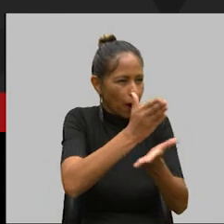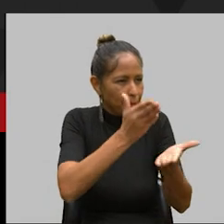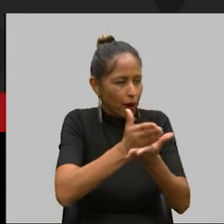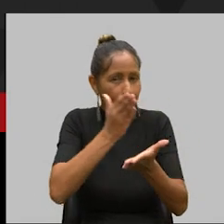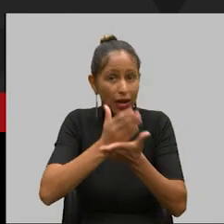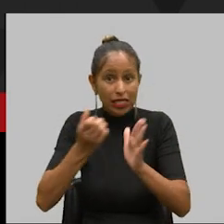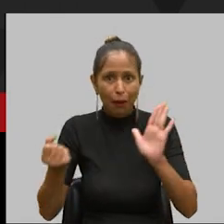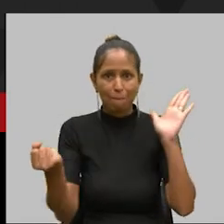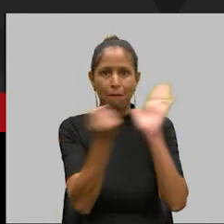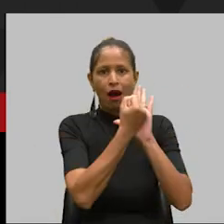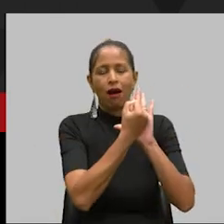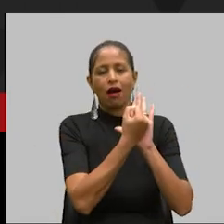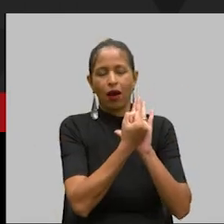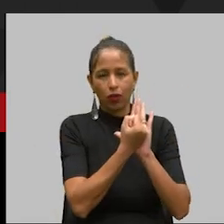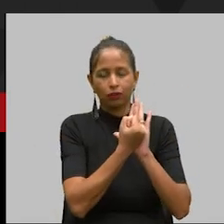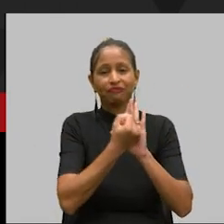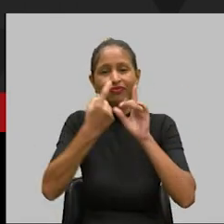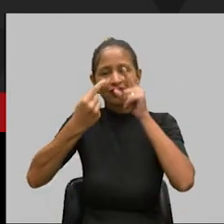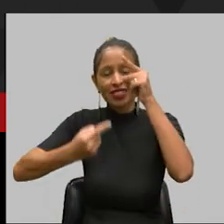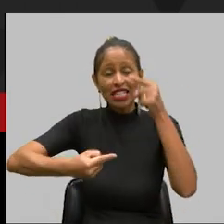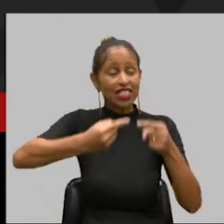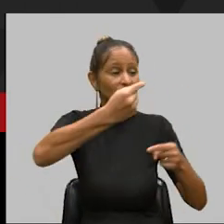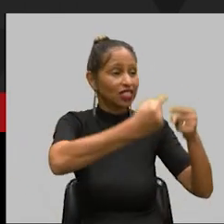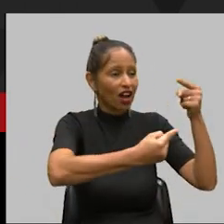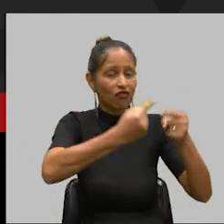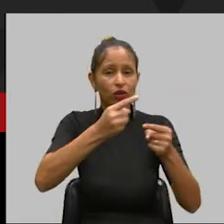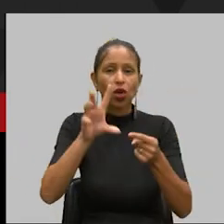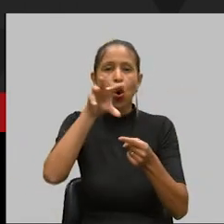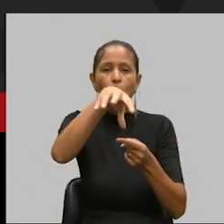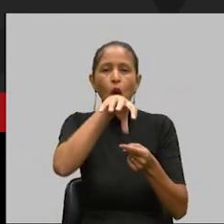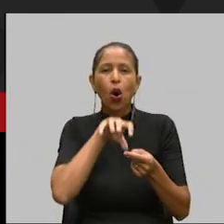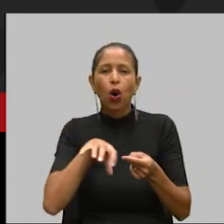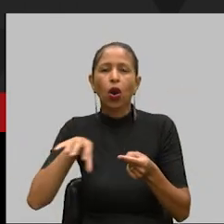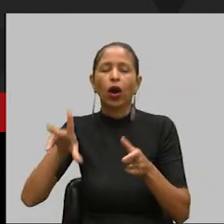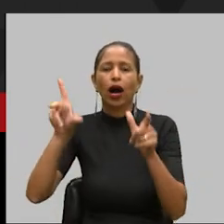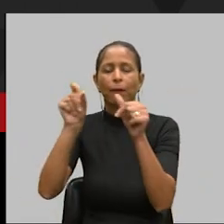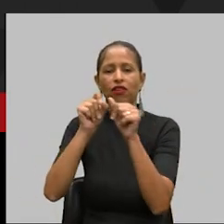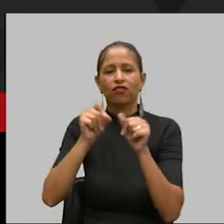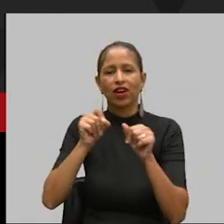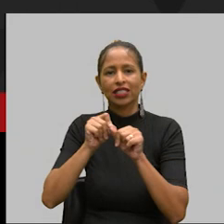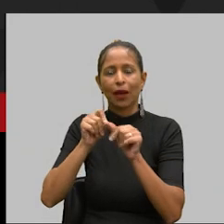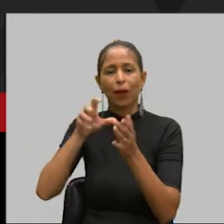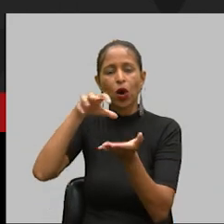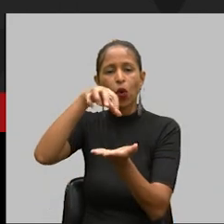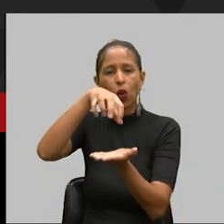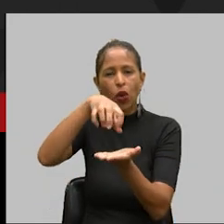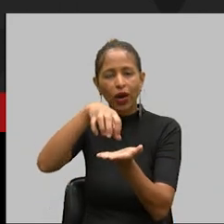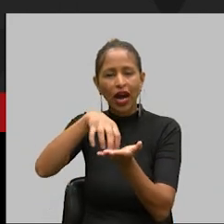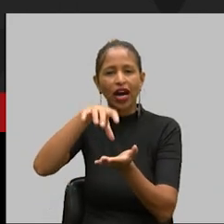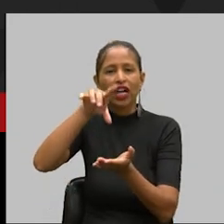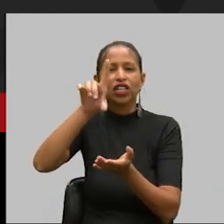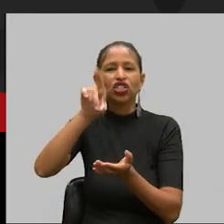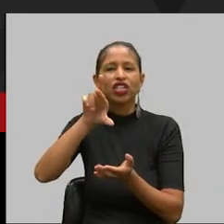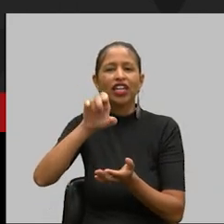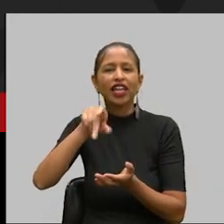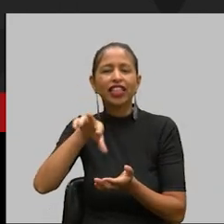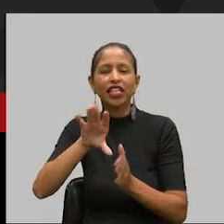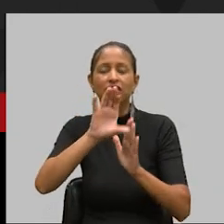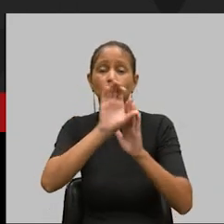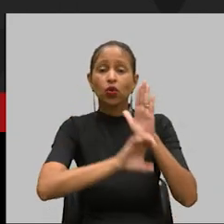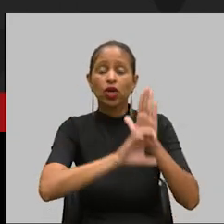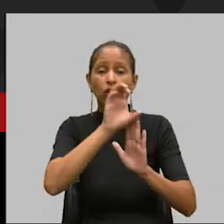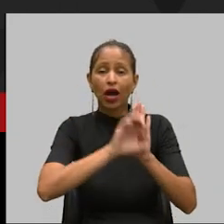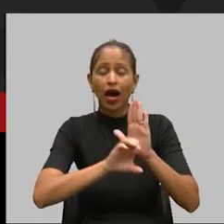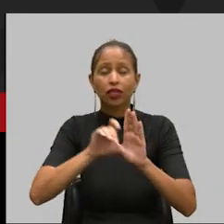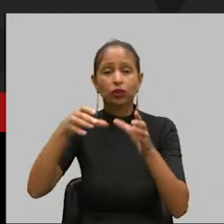Marco legal Desafios que estão colocado pra gente fazer a implementação de diretrizes curriculares da Educação